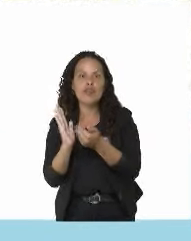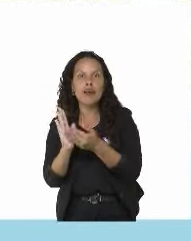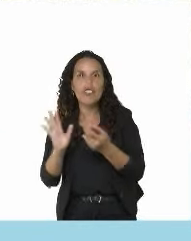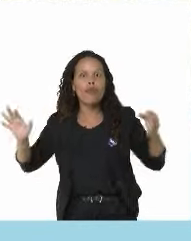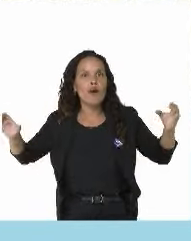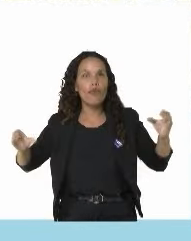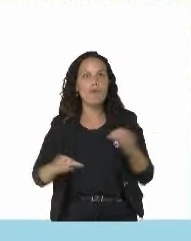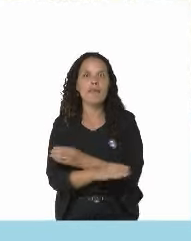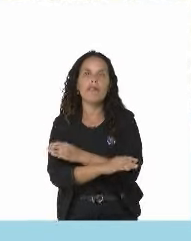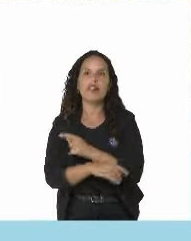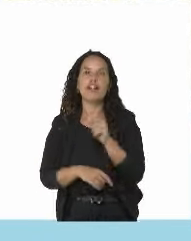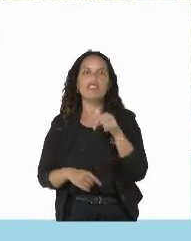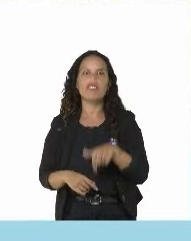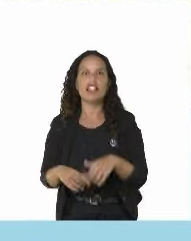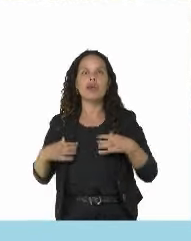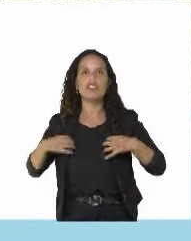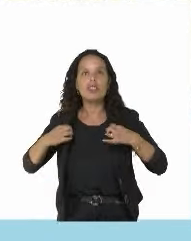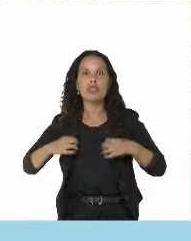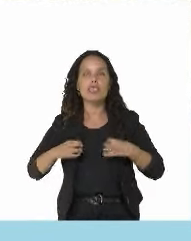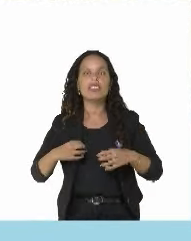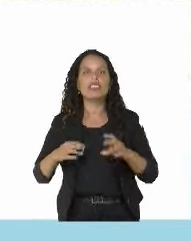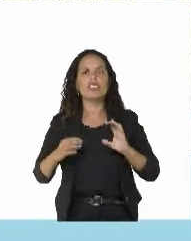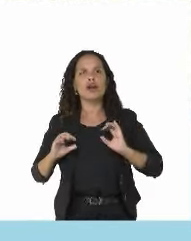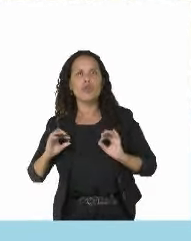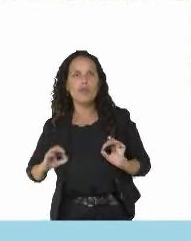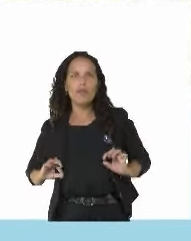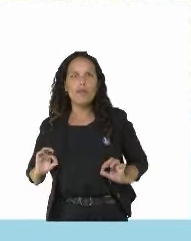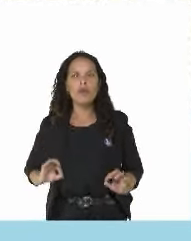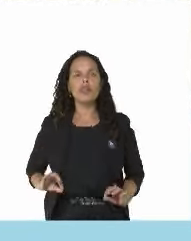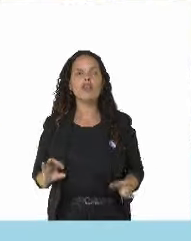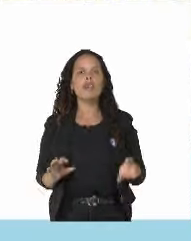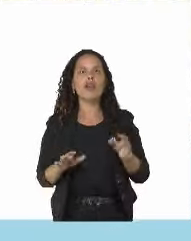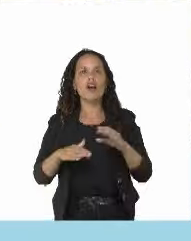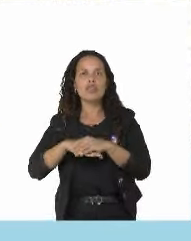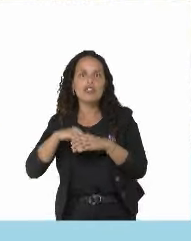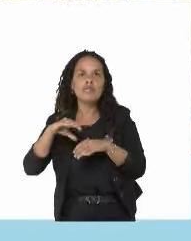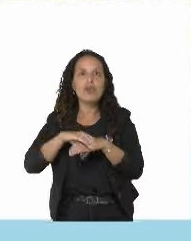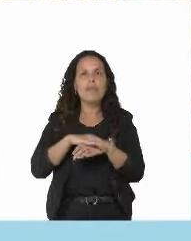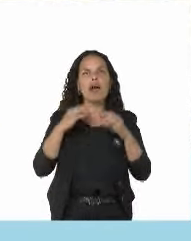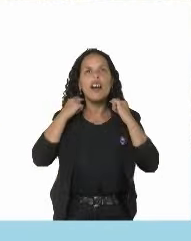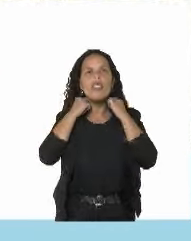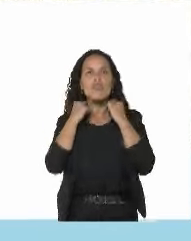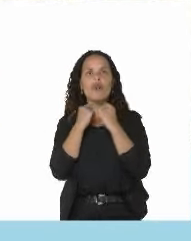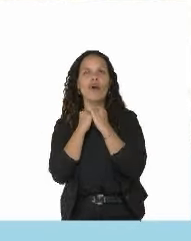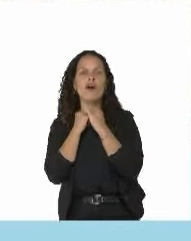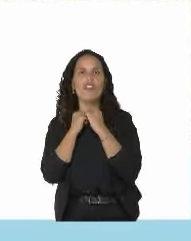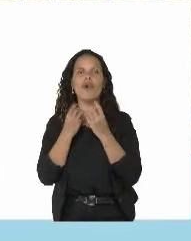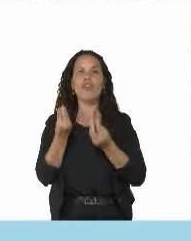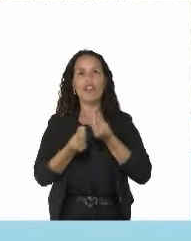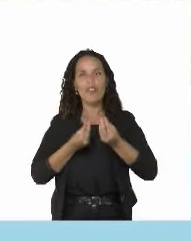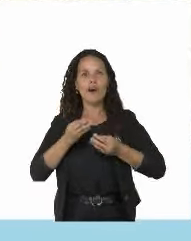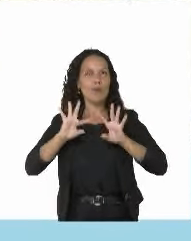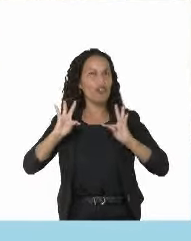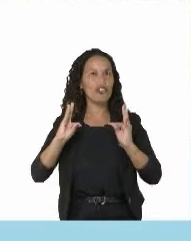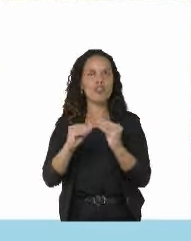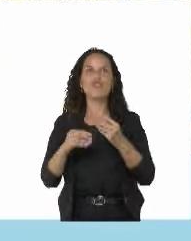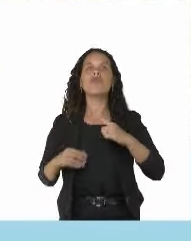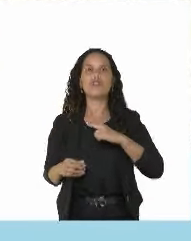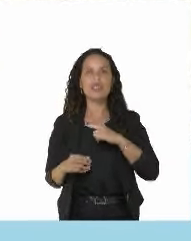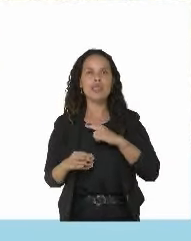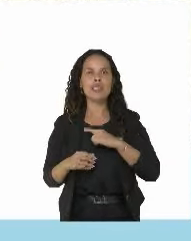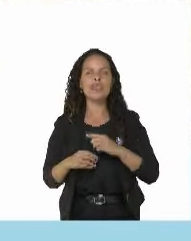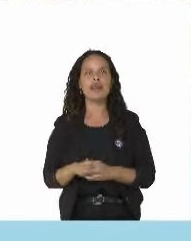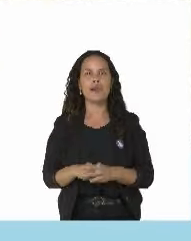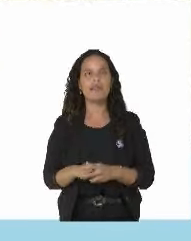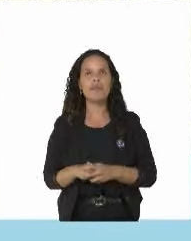os tecidos, ele tem as rendas, os aviamentos, os botões, o tipo de sapato, o tipo de gola, o tipo de tudo. Né? Então, assim, é interessante para quando